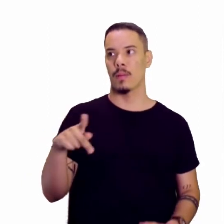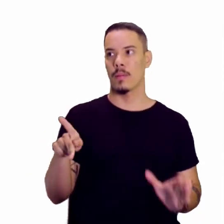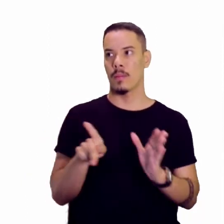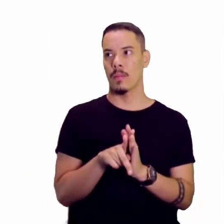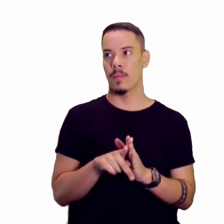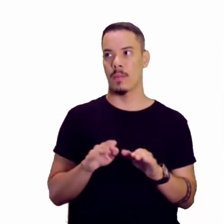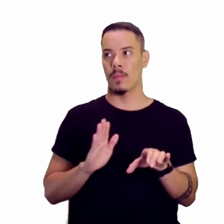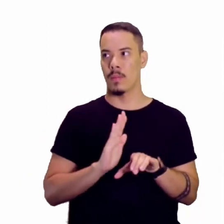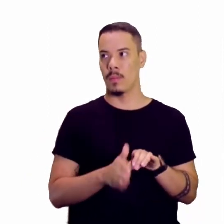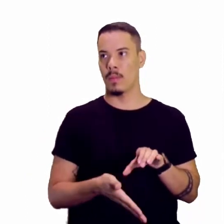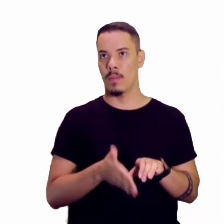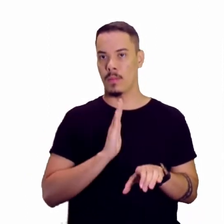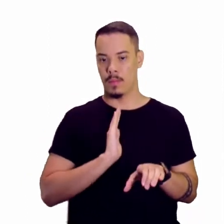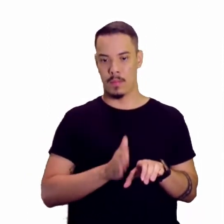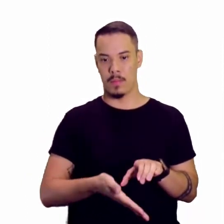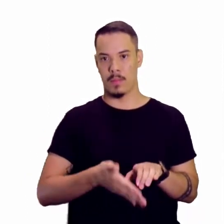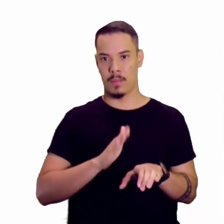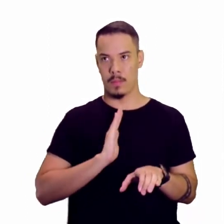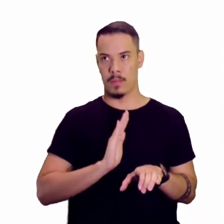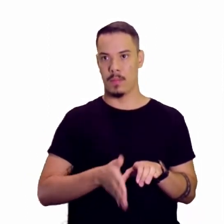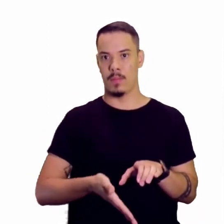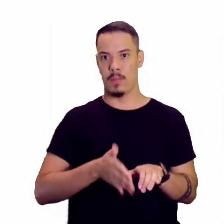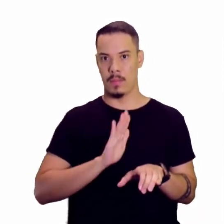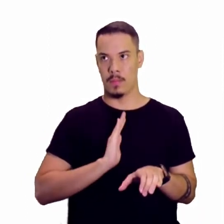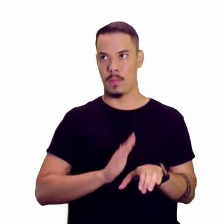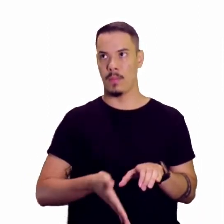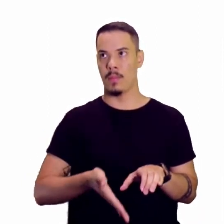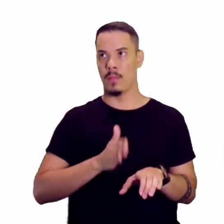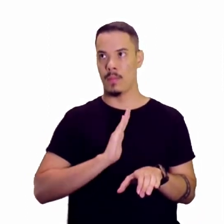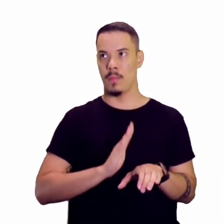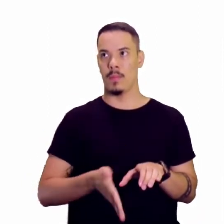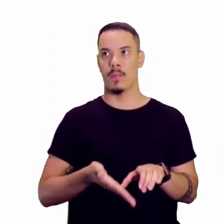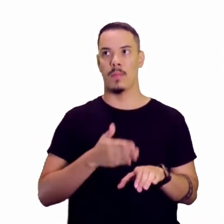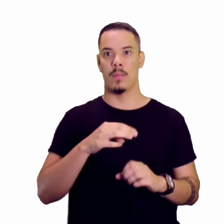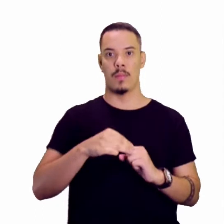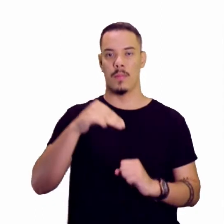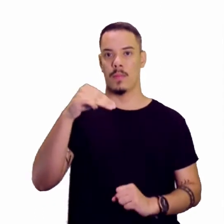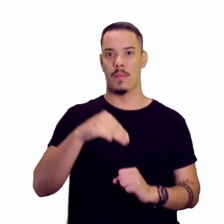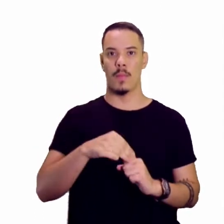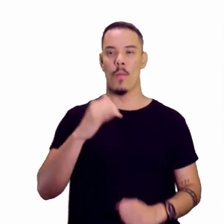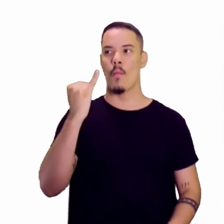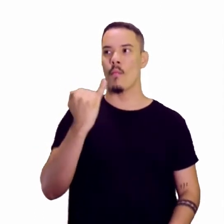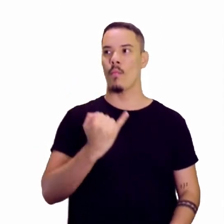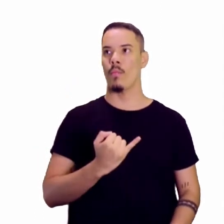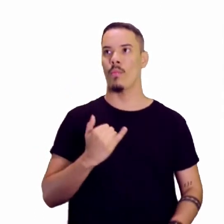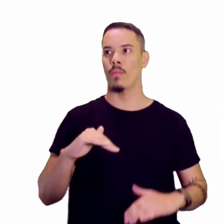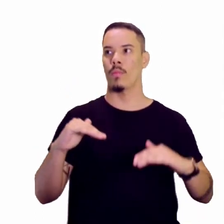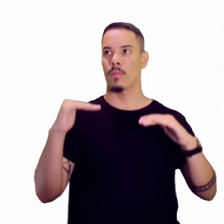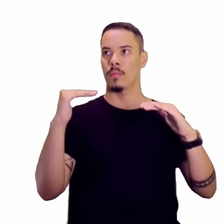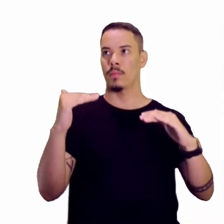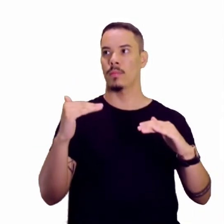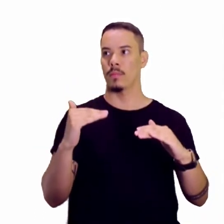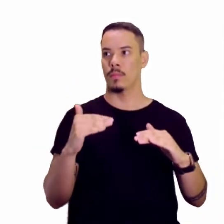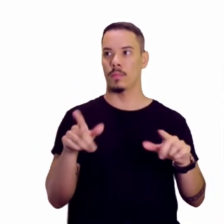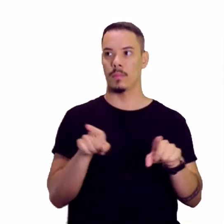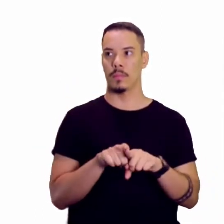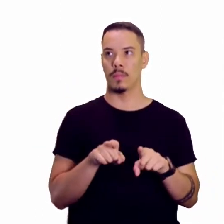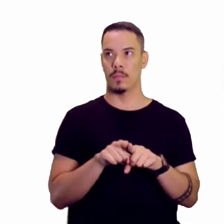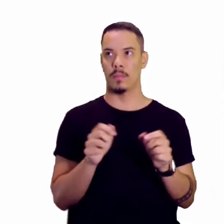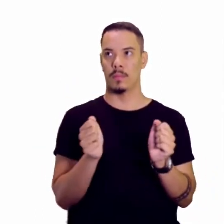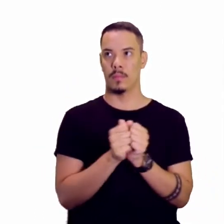lá também? Das cavernas? Não sei o que lá da Mestre caverna. dos Magos, será? Deve ser. Olha lá o peso,